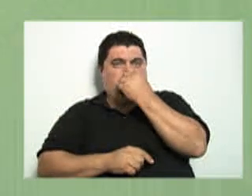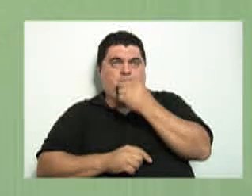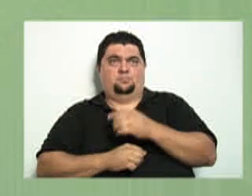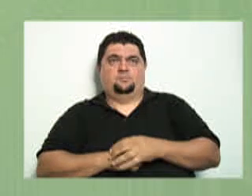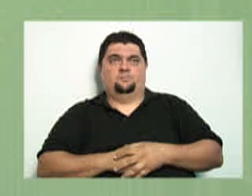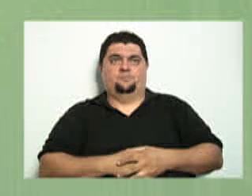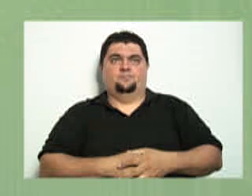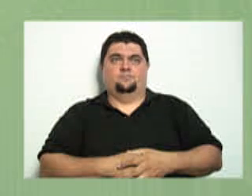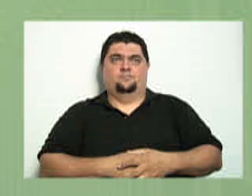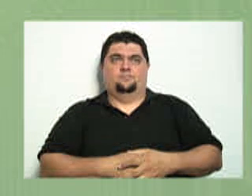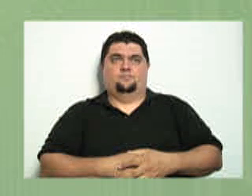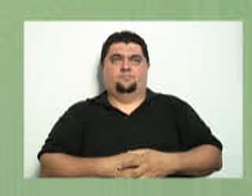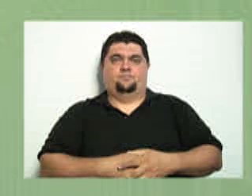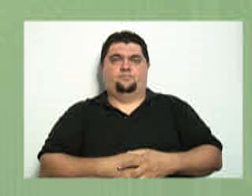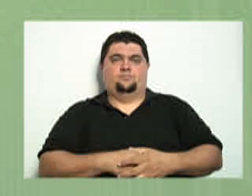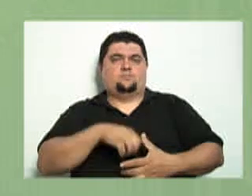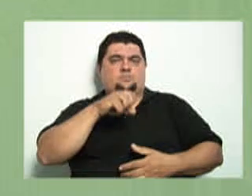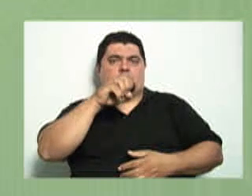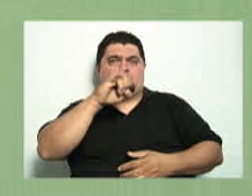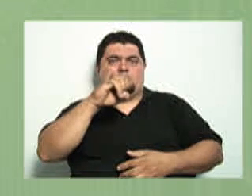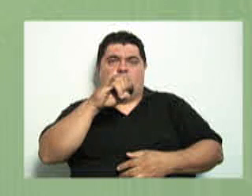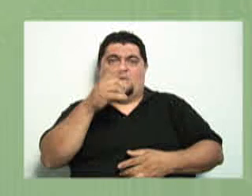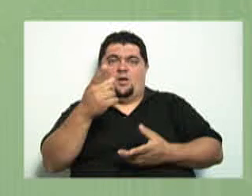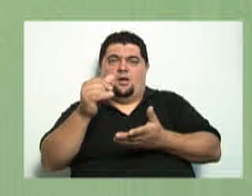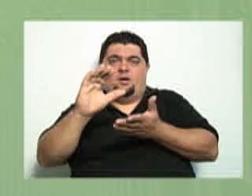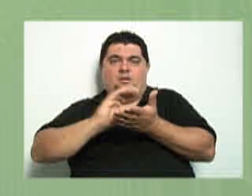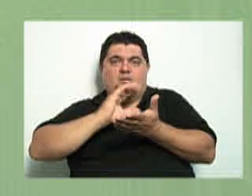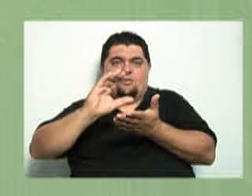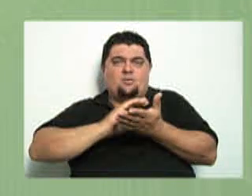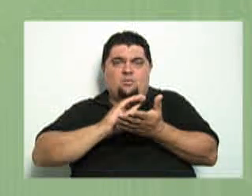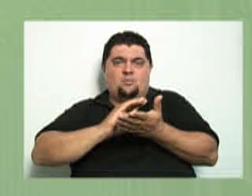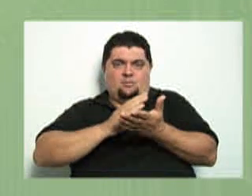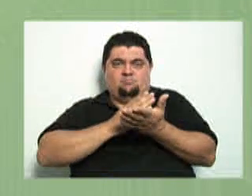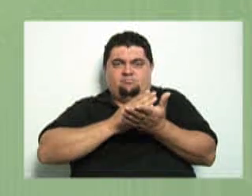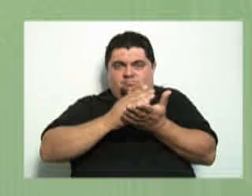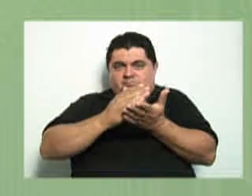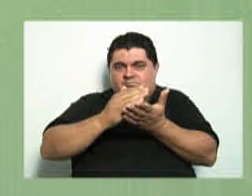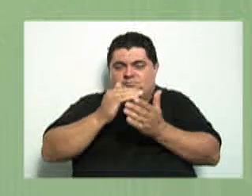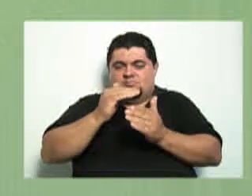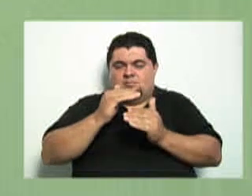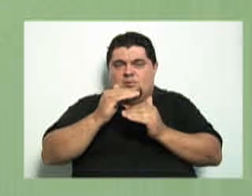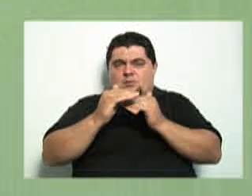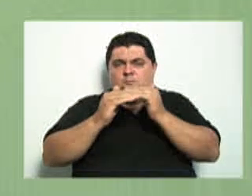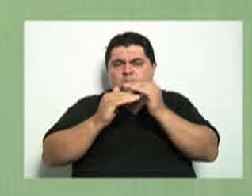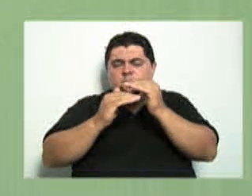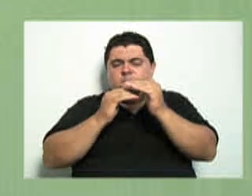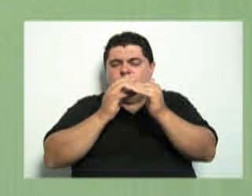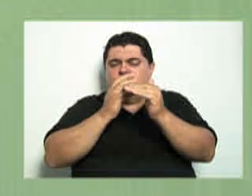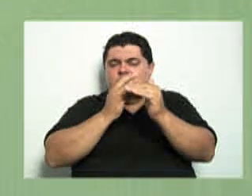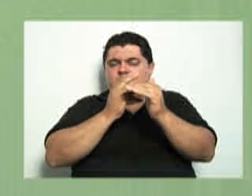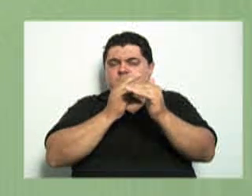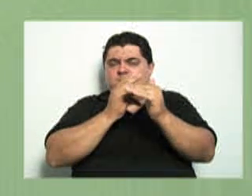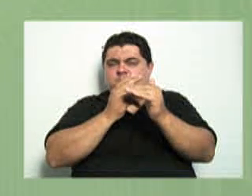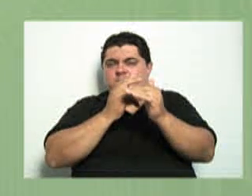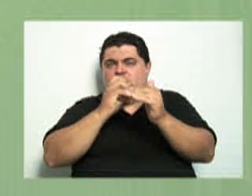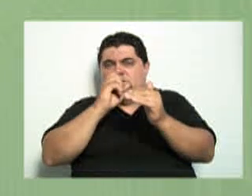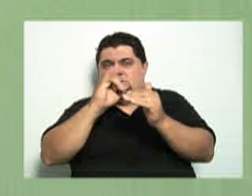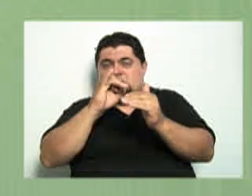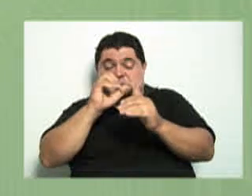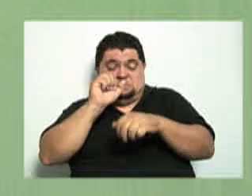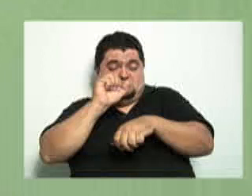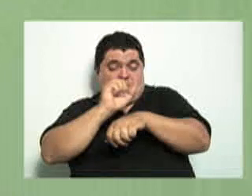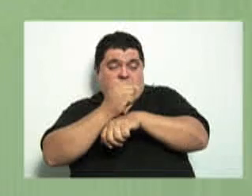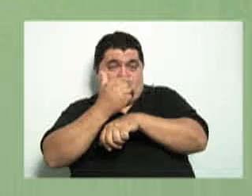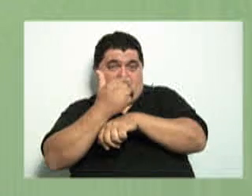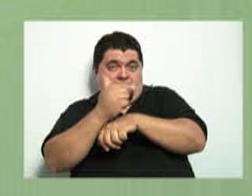nações. Quando uma economia começa a crescer muito lentamente, se não a estagnar,